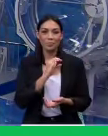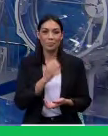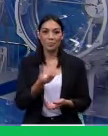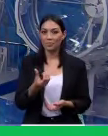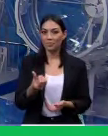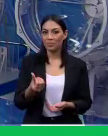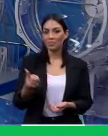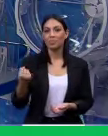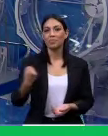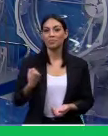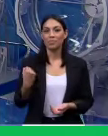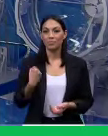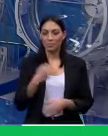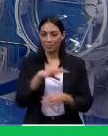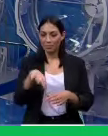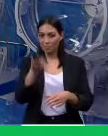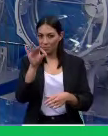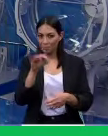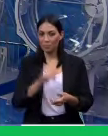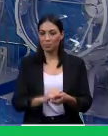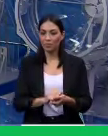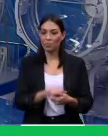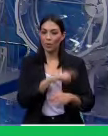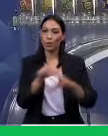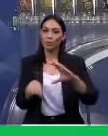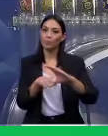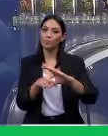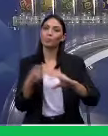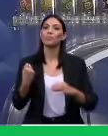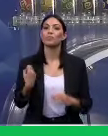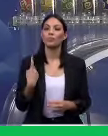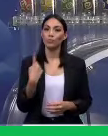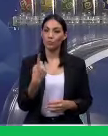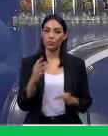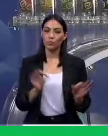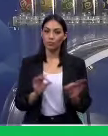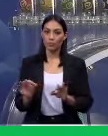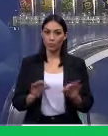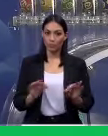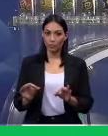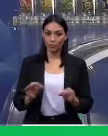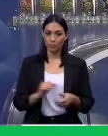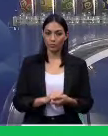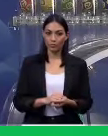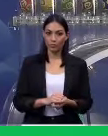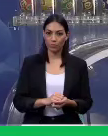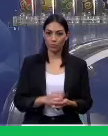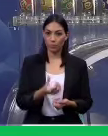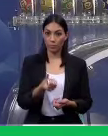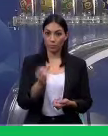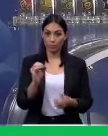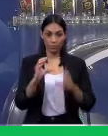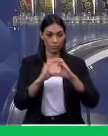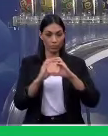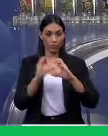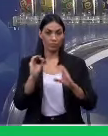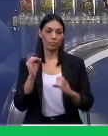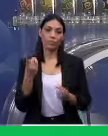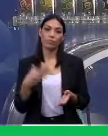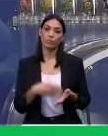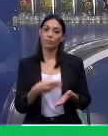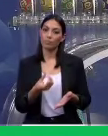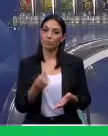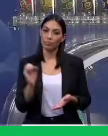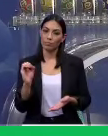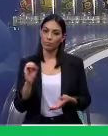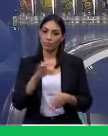os seis números da Mega Sena. Nosso globo número 1 está preparado, com suporte carregado com 60 bolas, numeradas de 01 a 60.